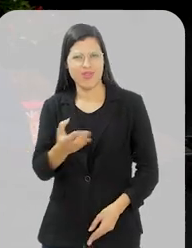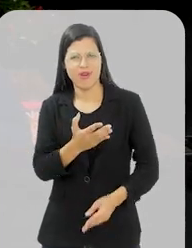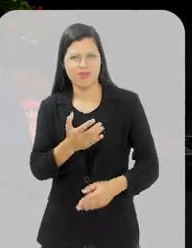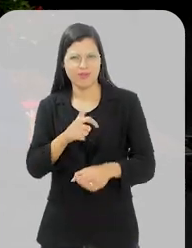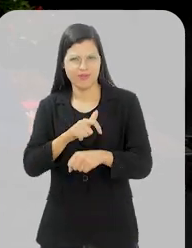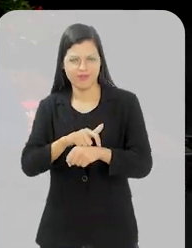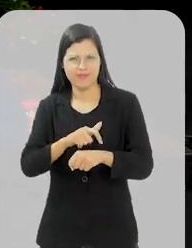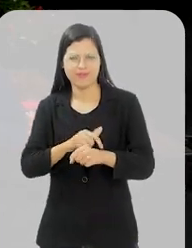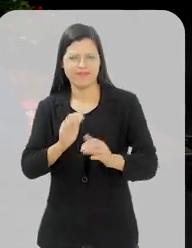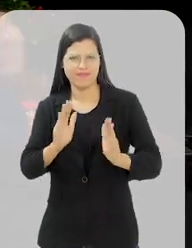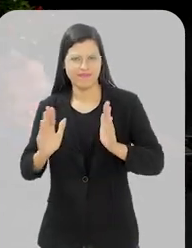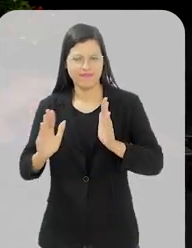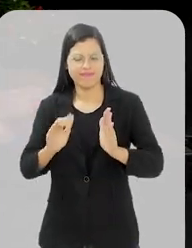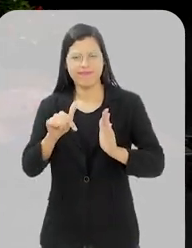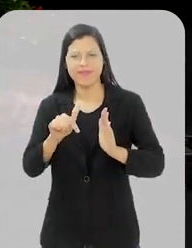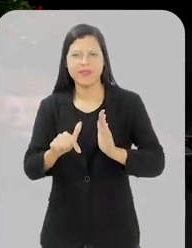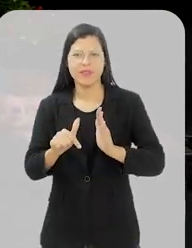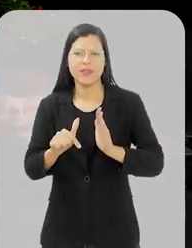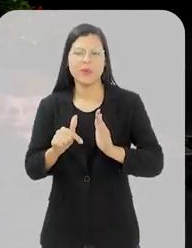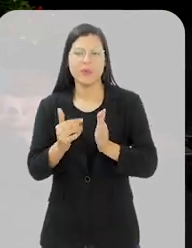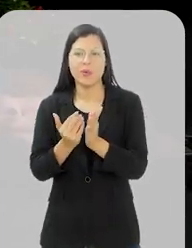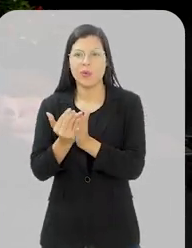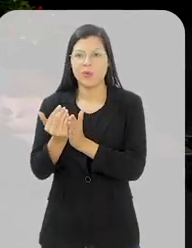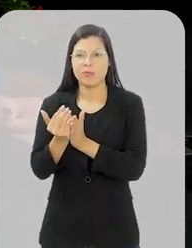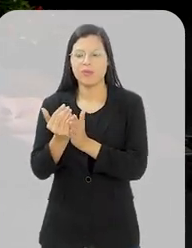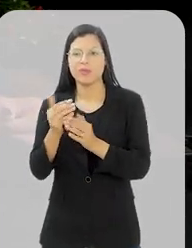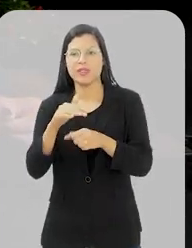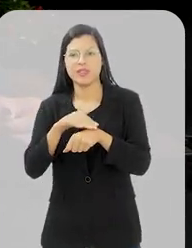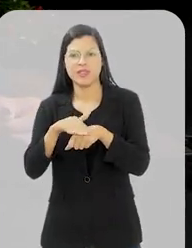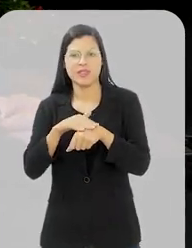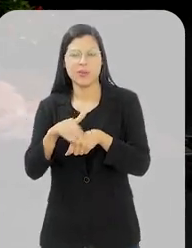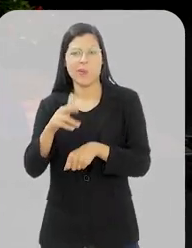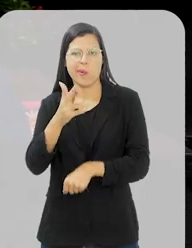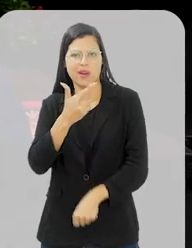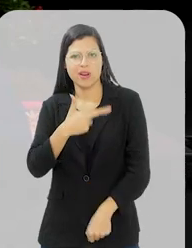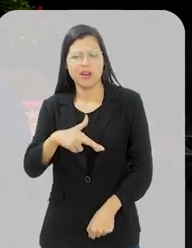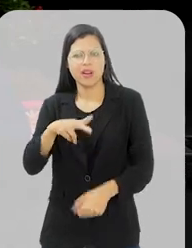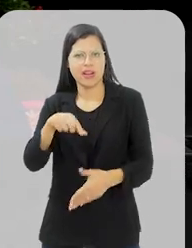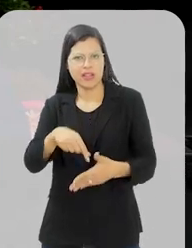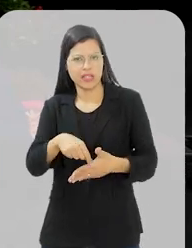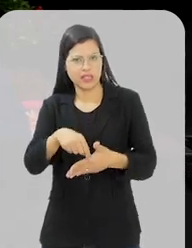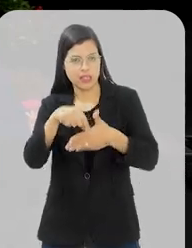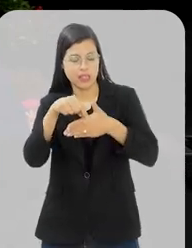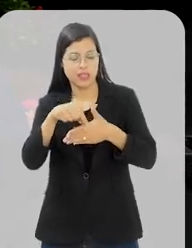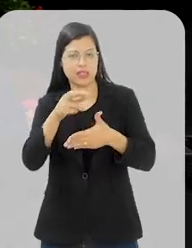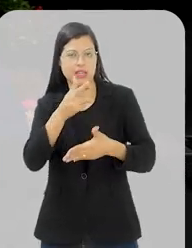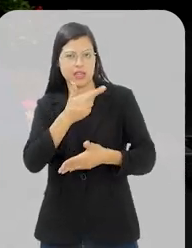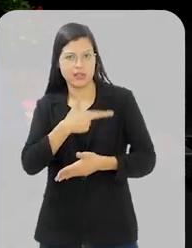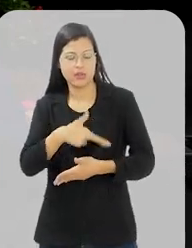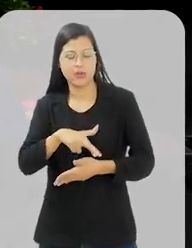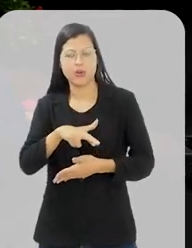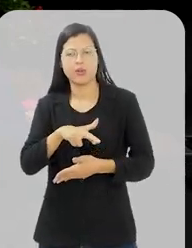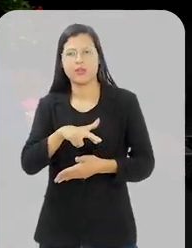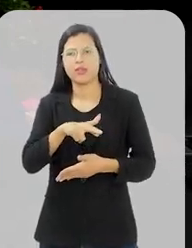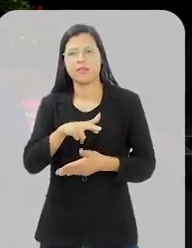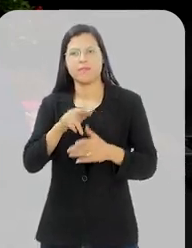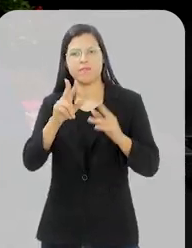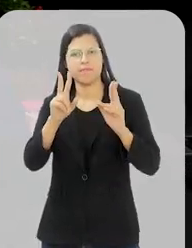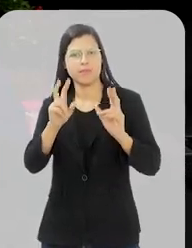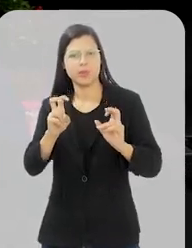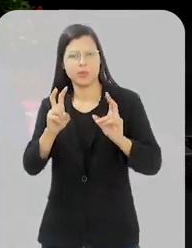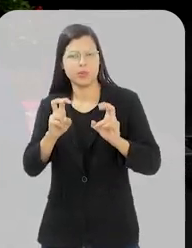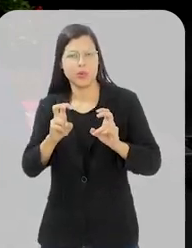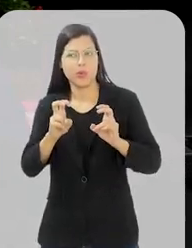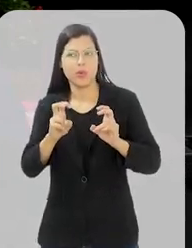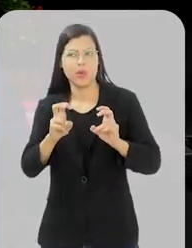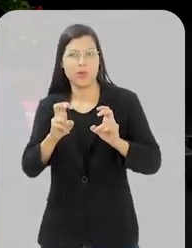nova etapa estamos conversando com os religiosos comas lideranças religiosas sobre